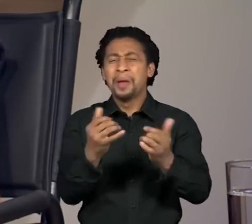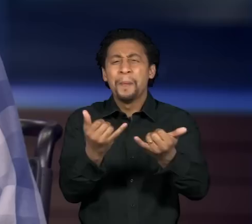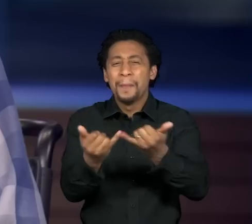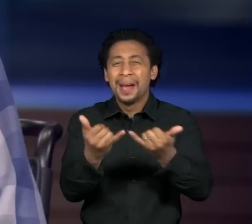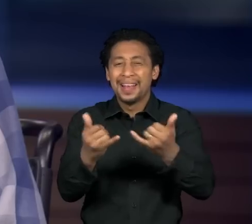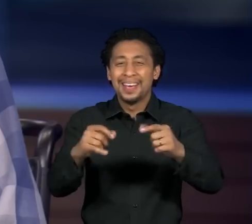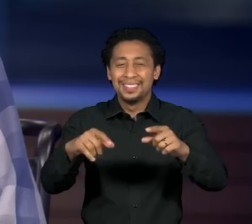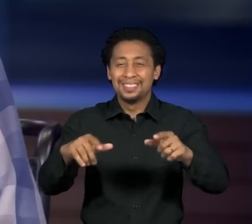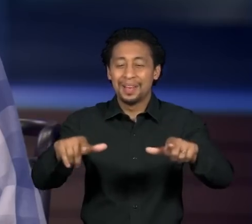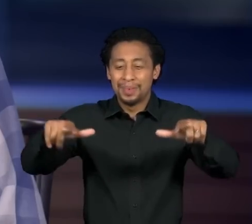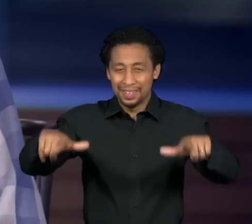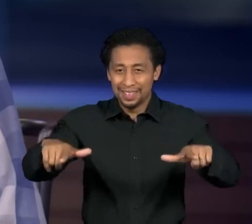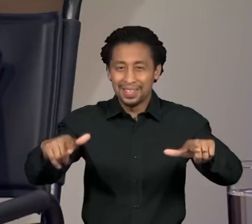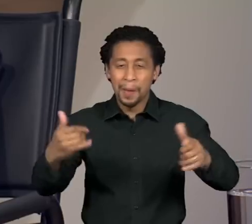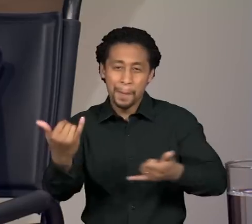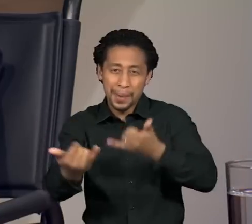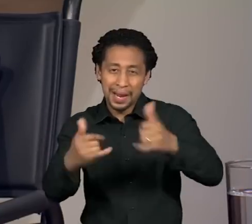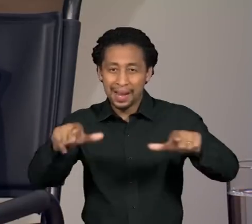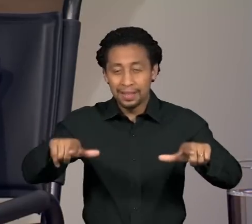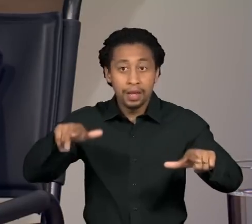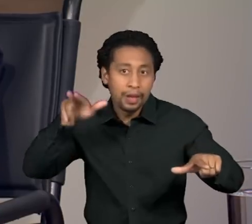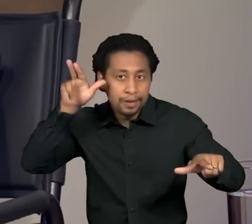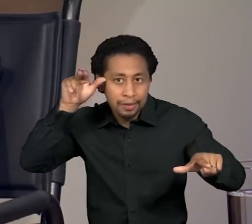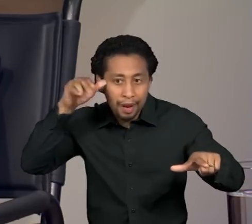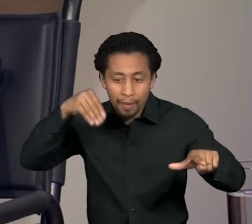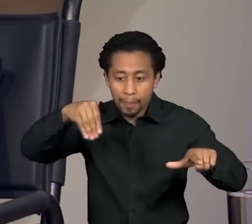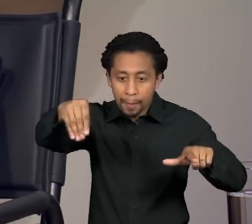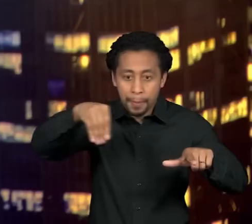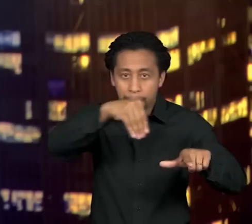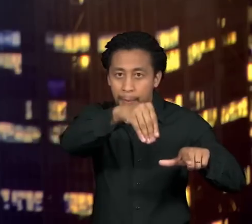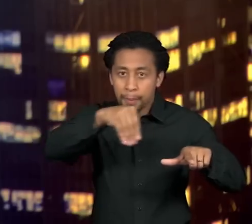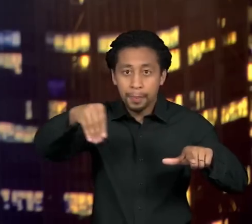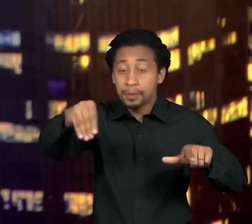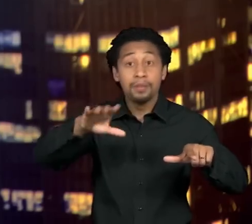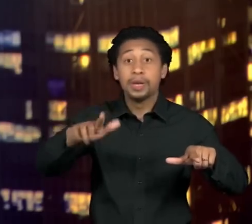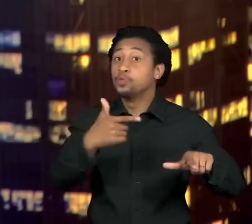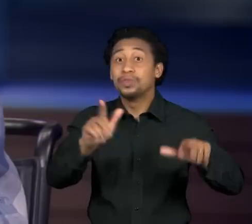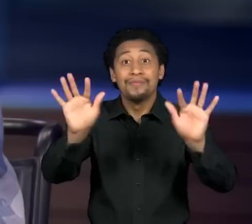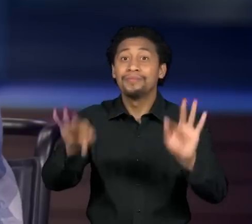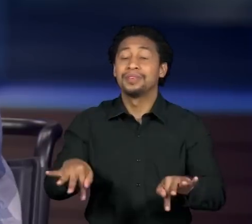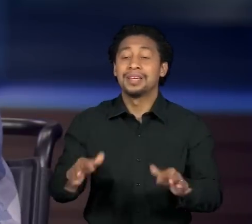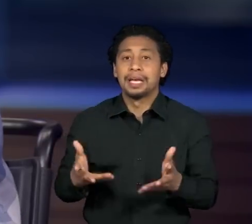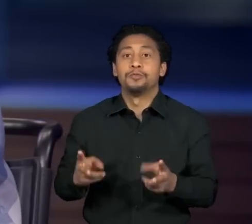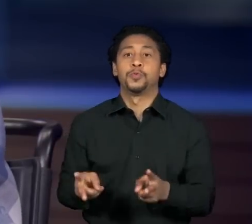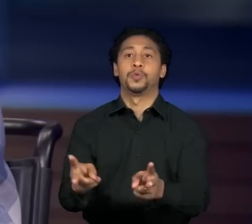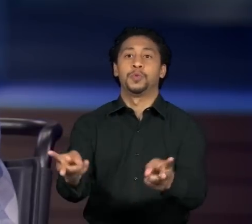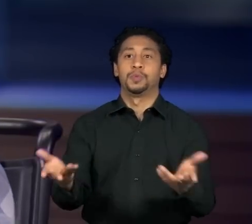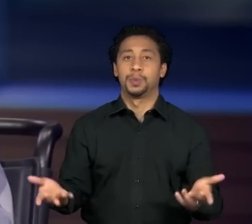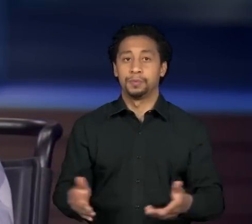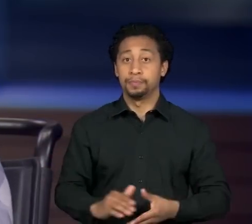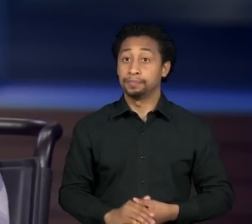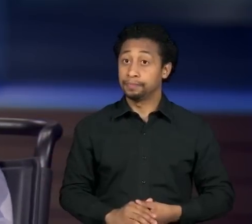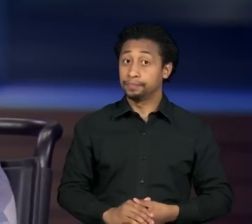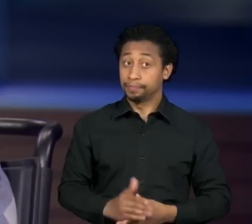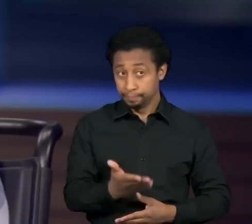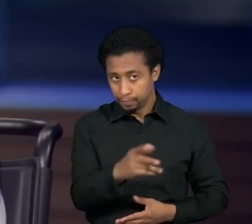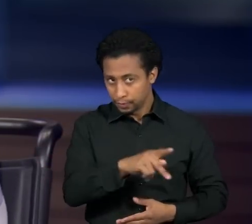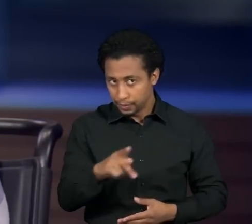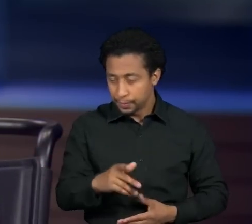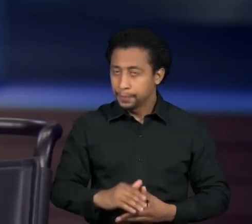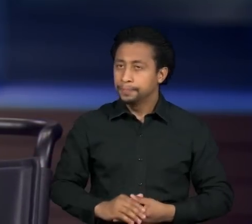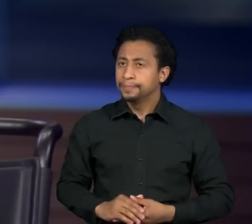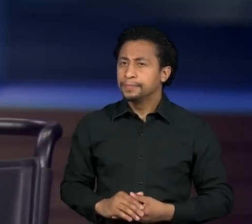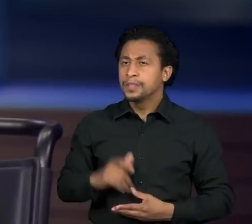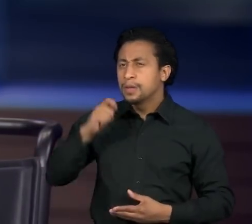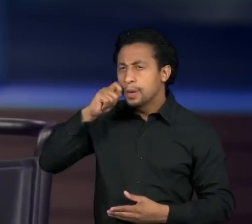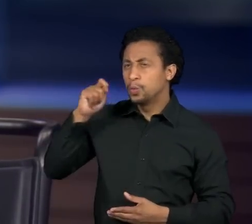Mas é um jogo de xadrez que todo mundo parece querer prolongar e não dar um xeque-mate. Professor. Eu acho que a Ucrânia realmente é a